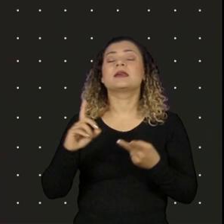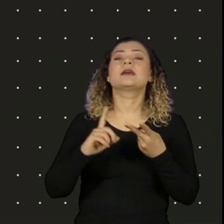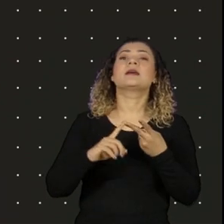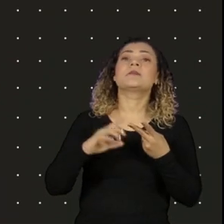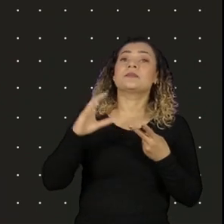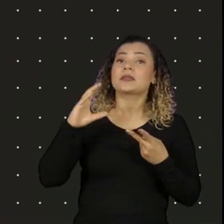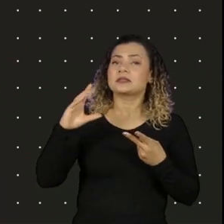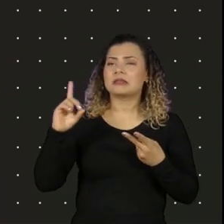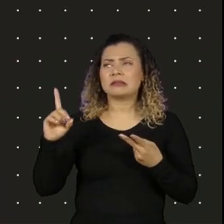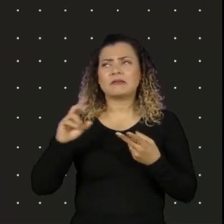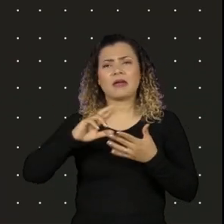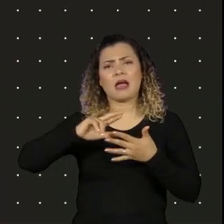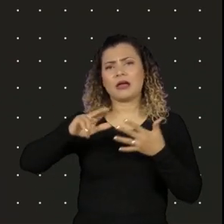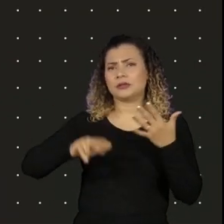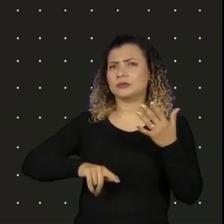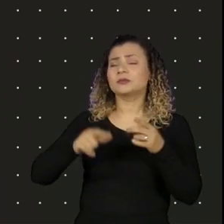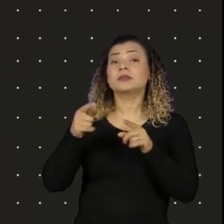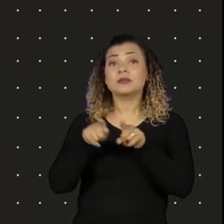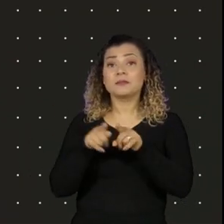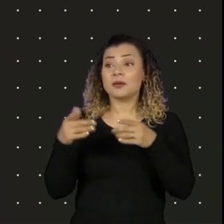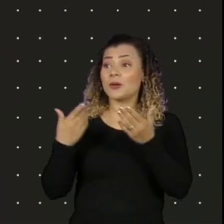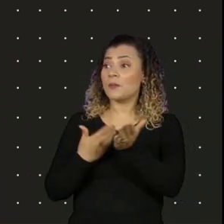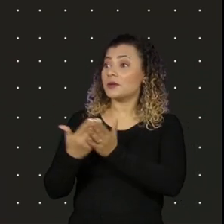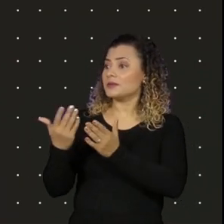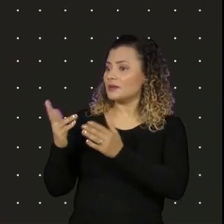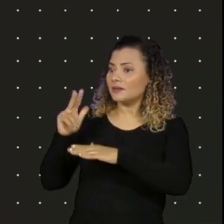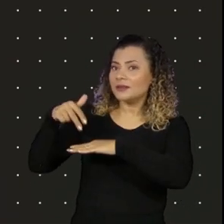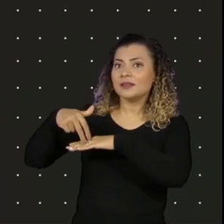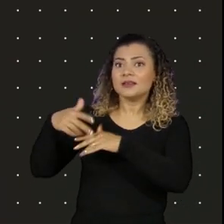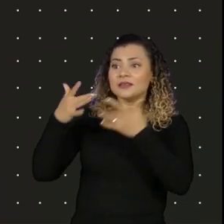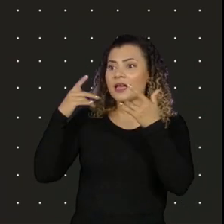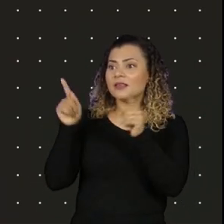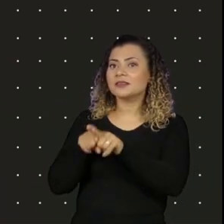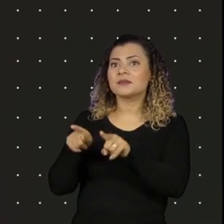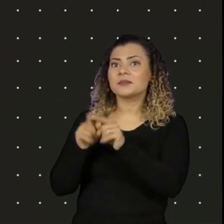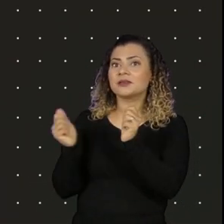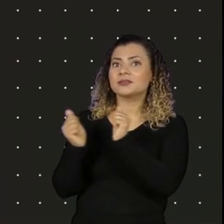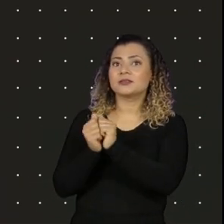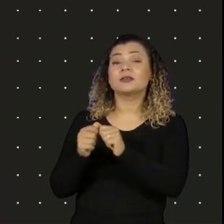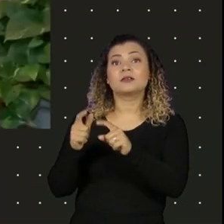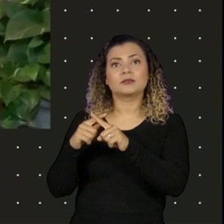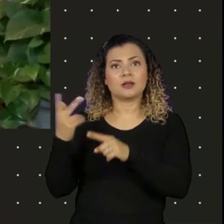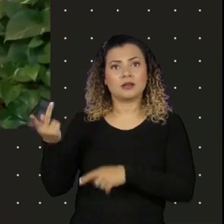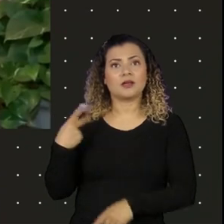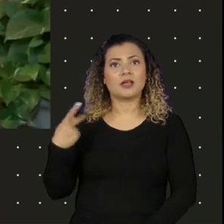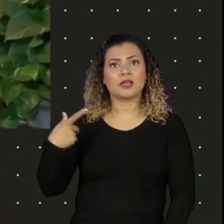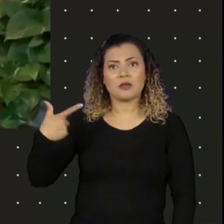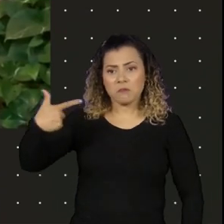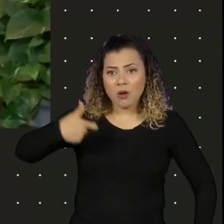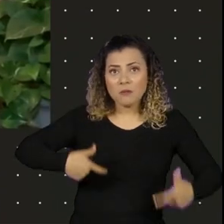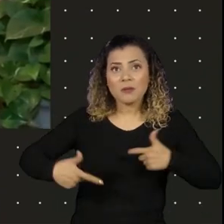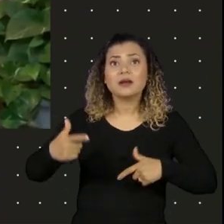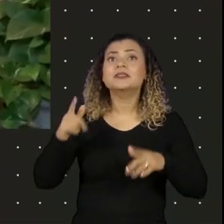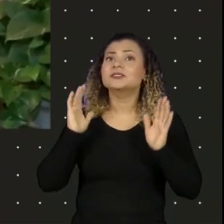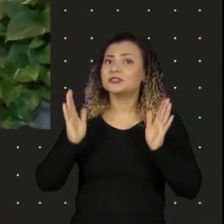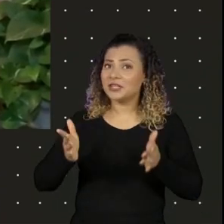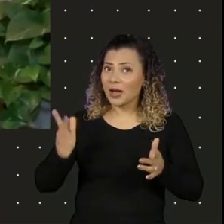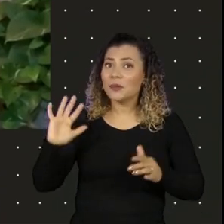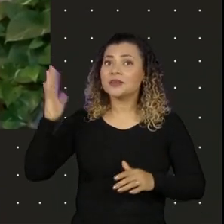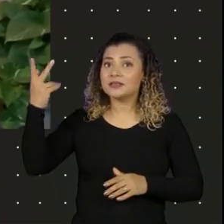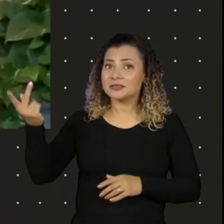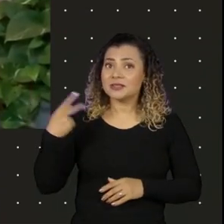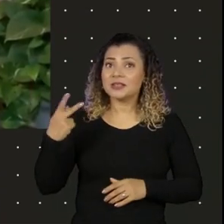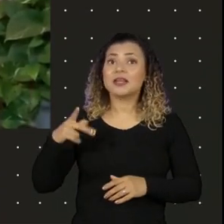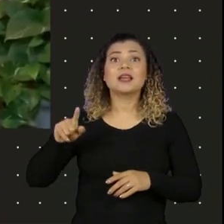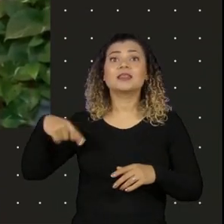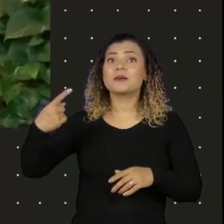tava no palco fazendo peça também. Acabou que a gente até foi baleado junto, cara. Foi um negócio muito louco. Porque depois a gente